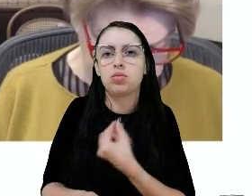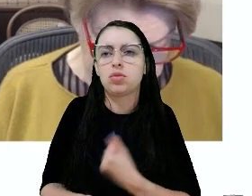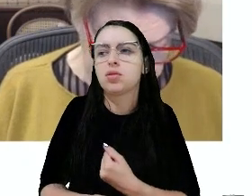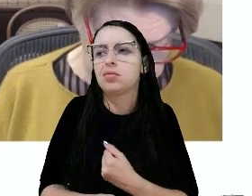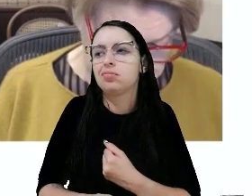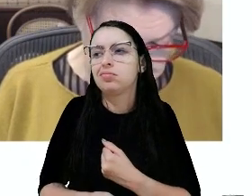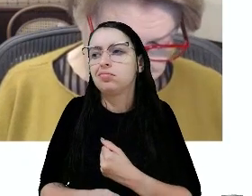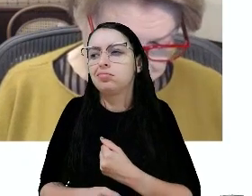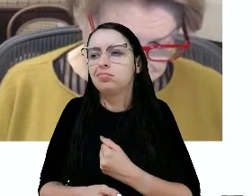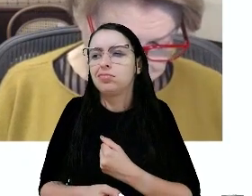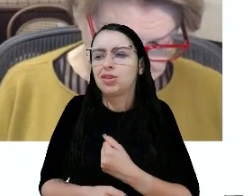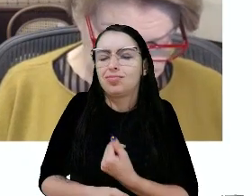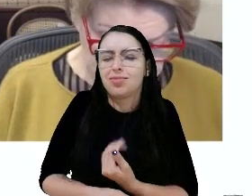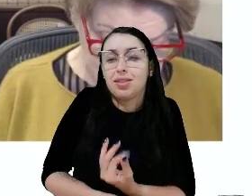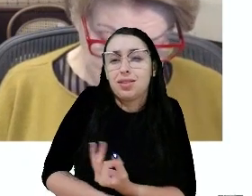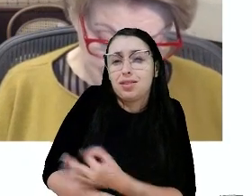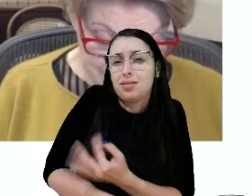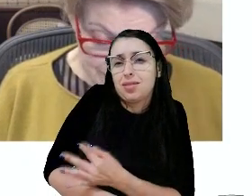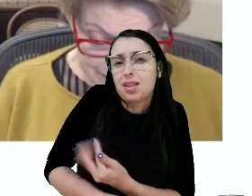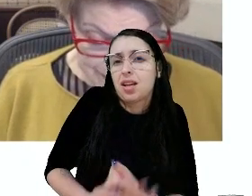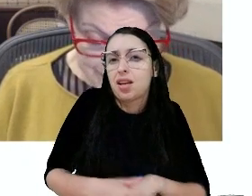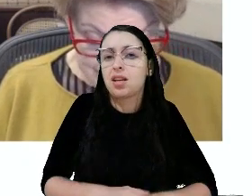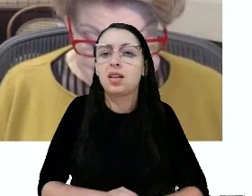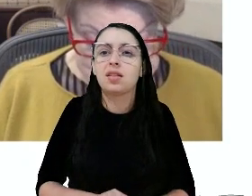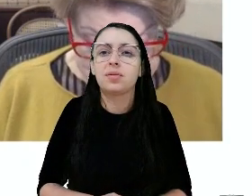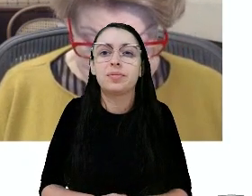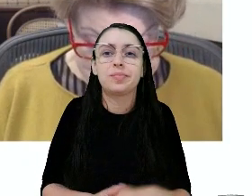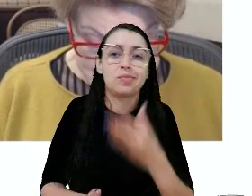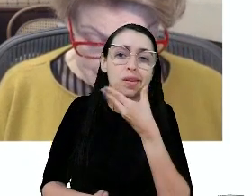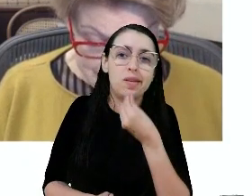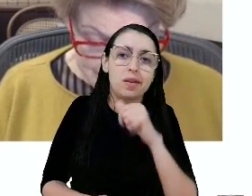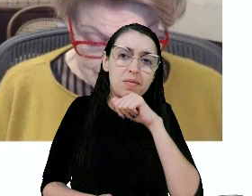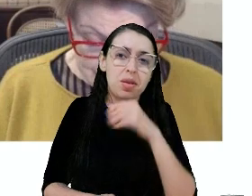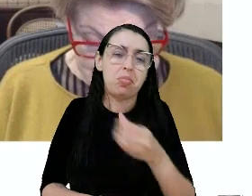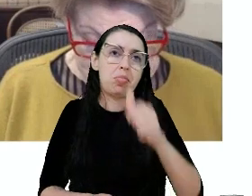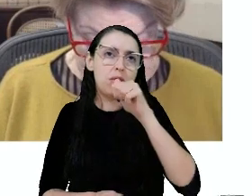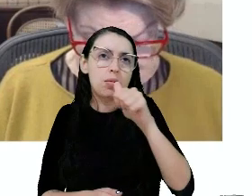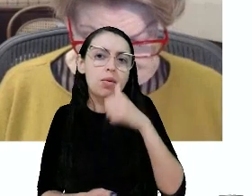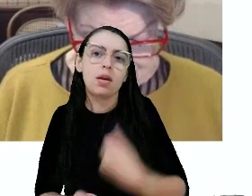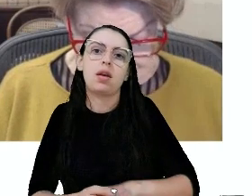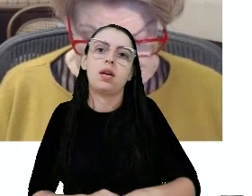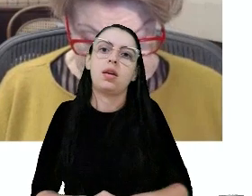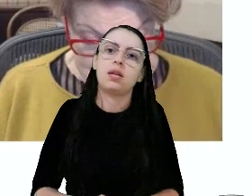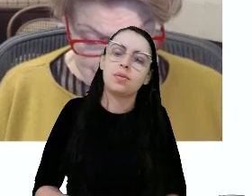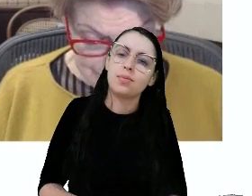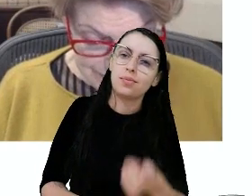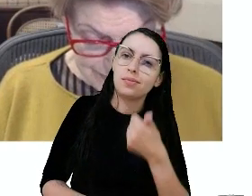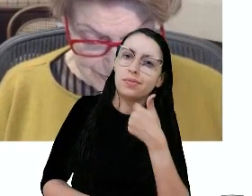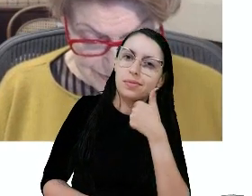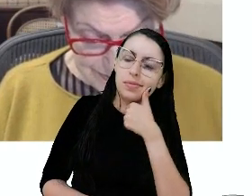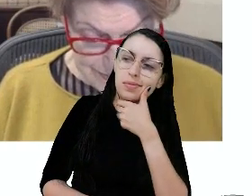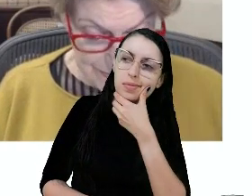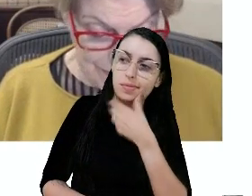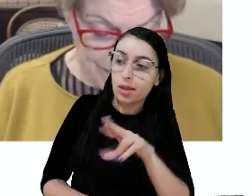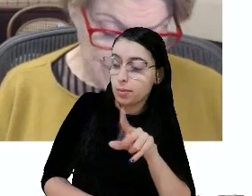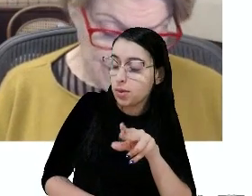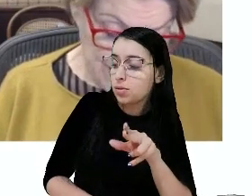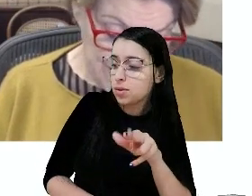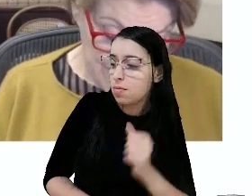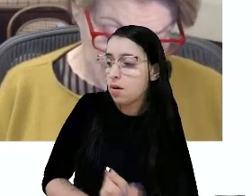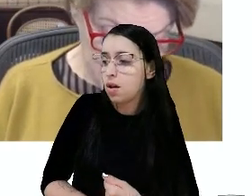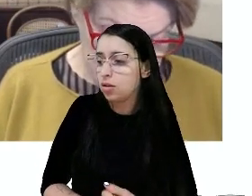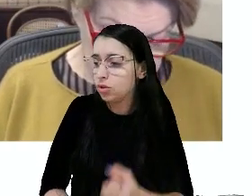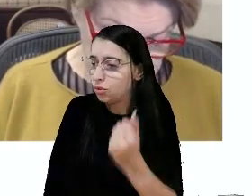E imagina o sofrimento dessa minha mãe, né? Meu pai ainda alcoólatra, meus irmãos ainda mais viciados, e eu agora trancado dentro de um